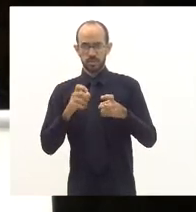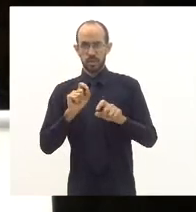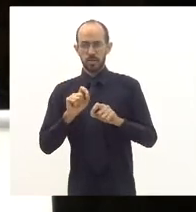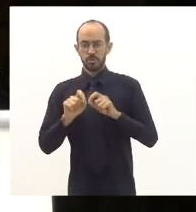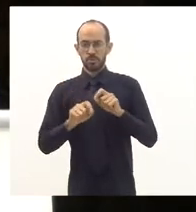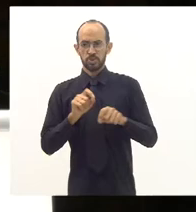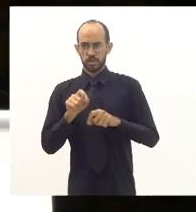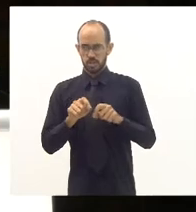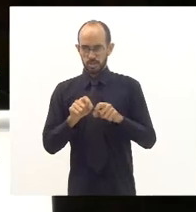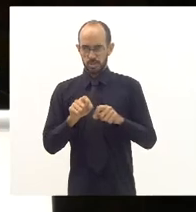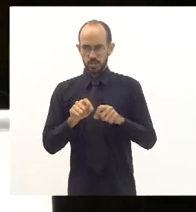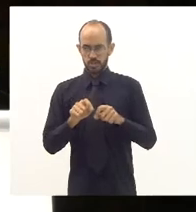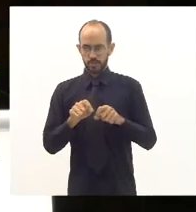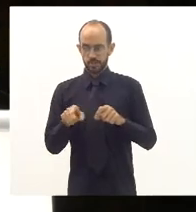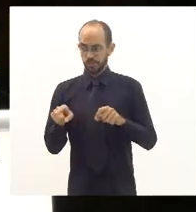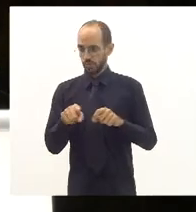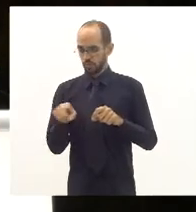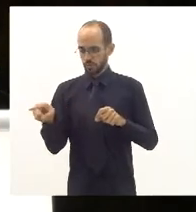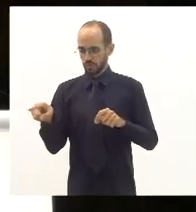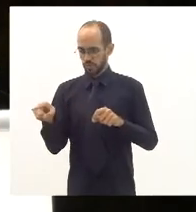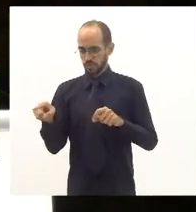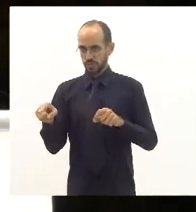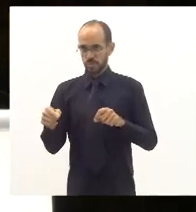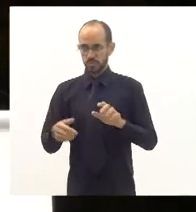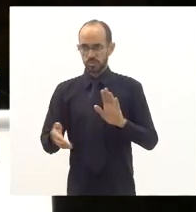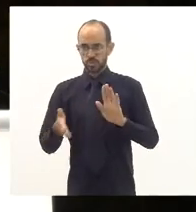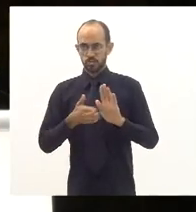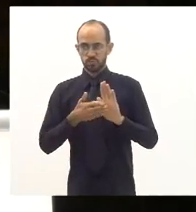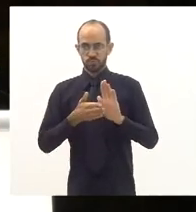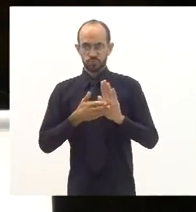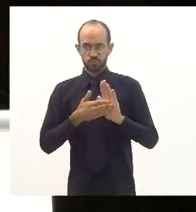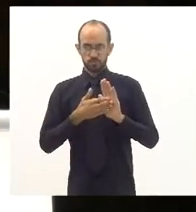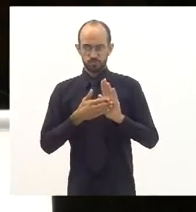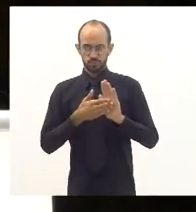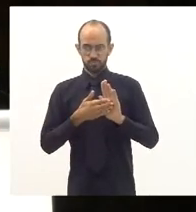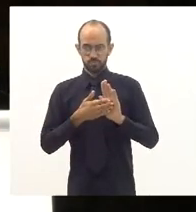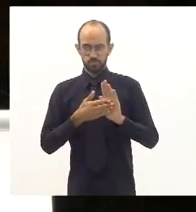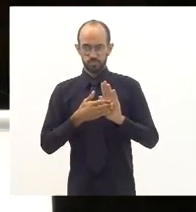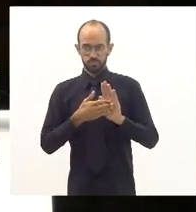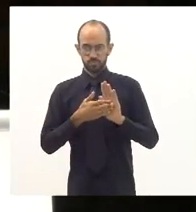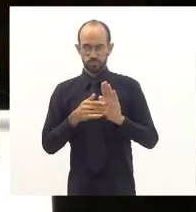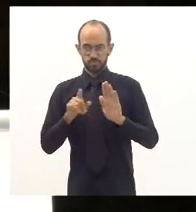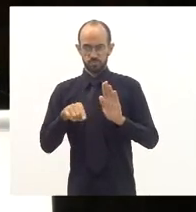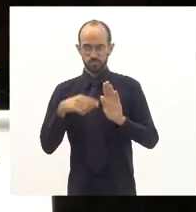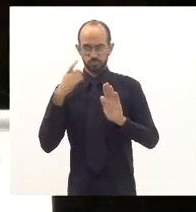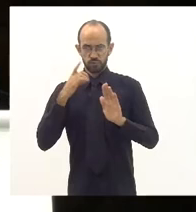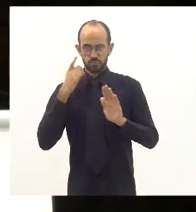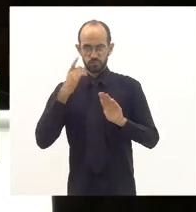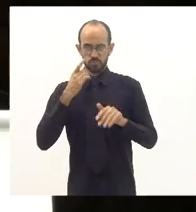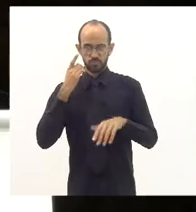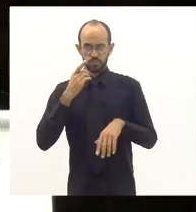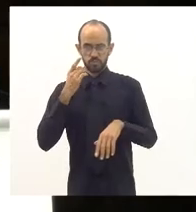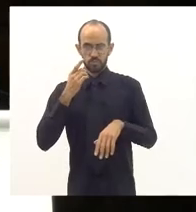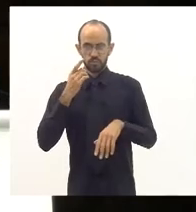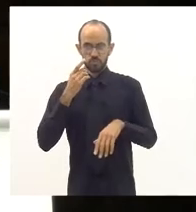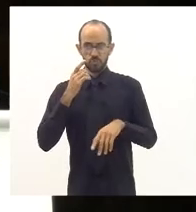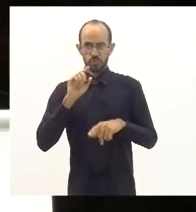vocês, que são candidatos, que são deputados,